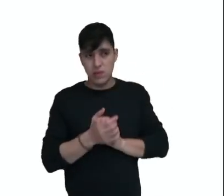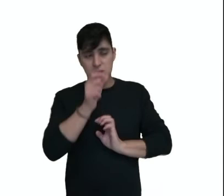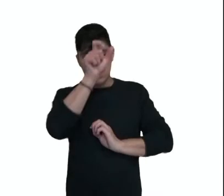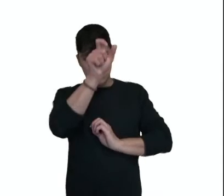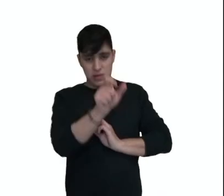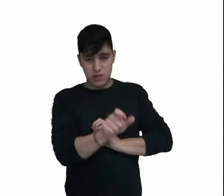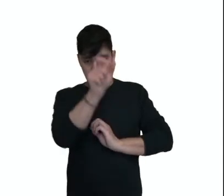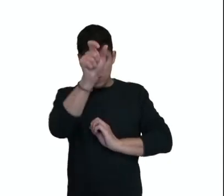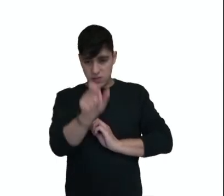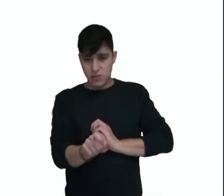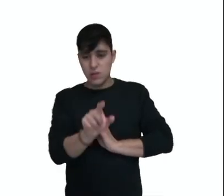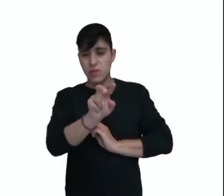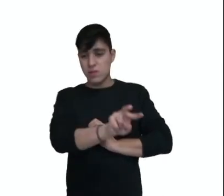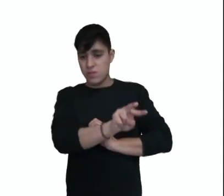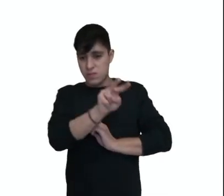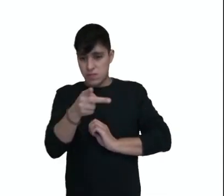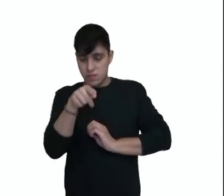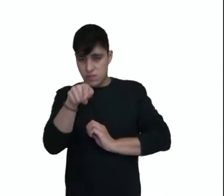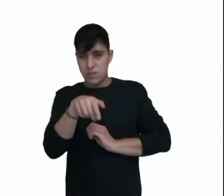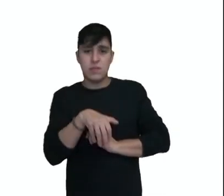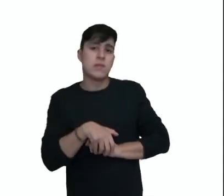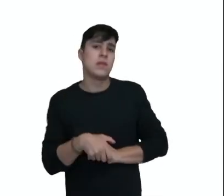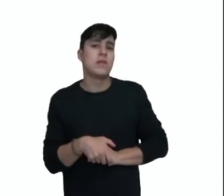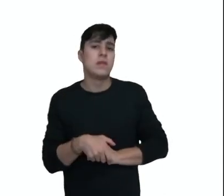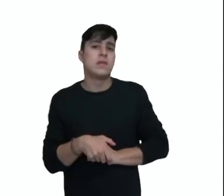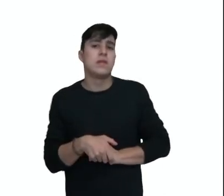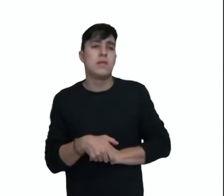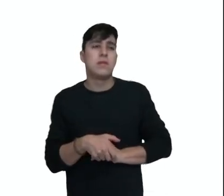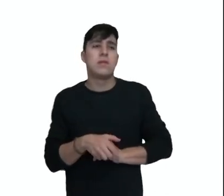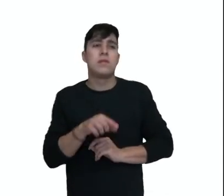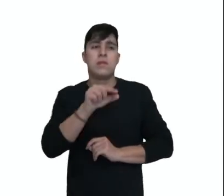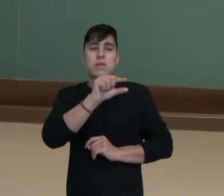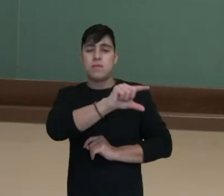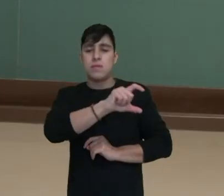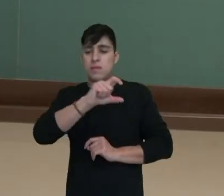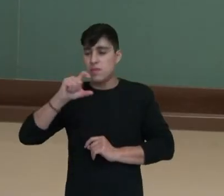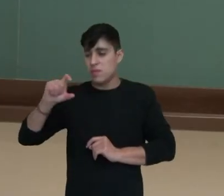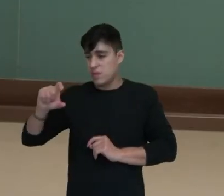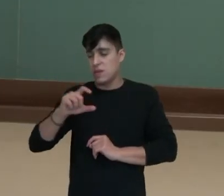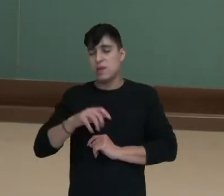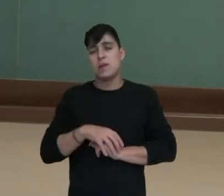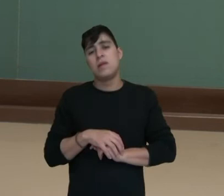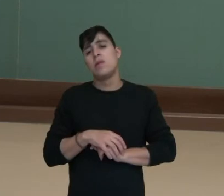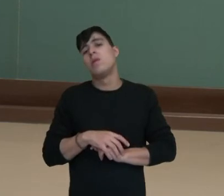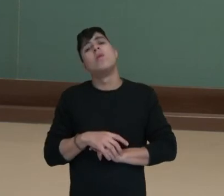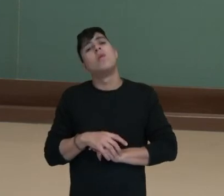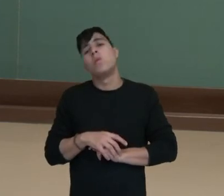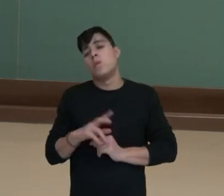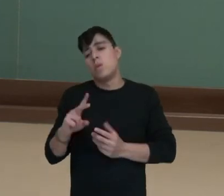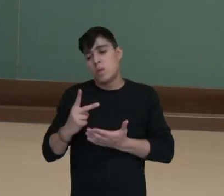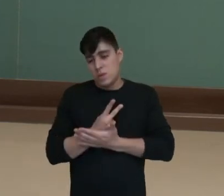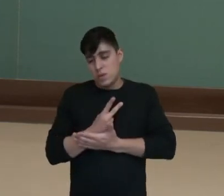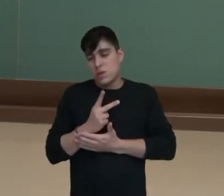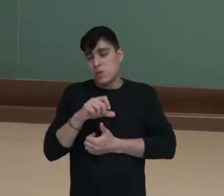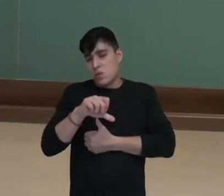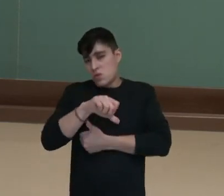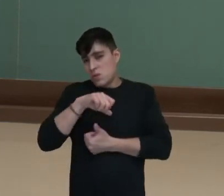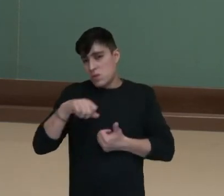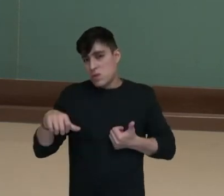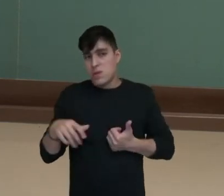porção desse cromossomo foi trocada lá com esse. E desse pedaço passou lá para o outro, né? Então, ocorreu essa troca